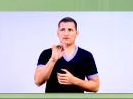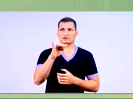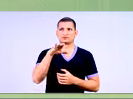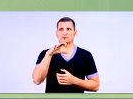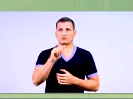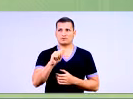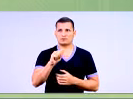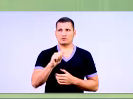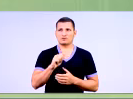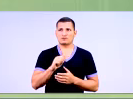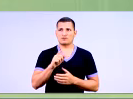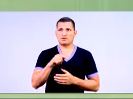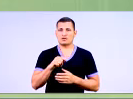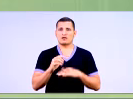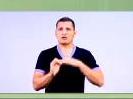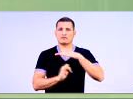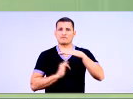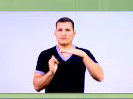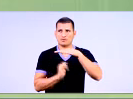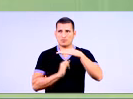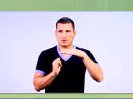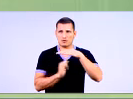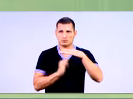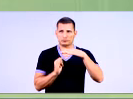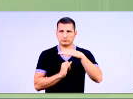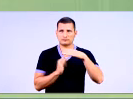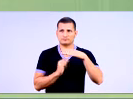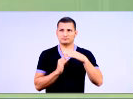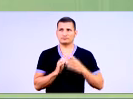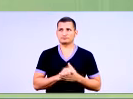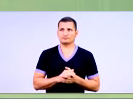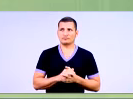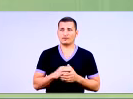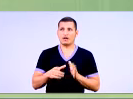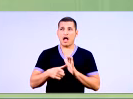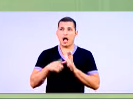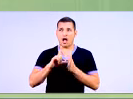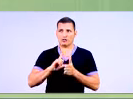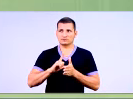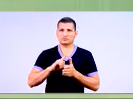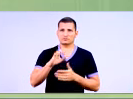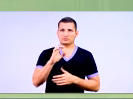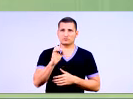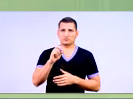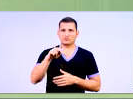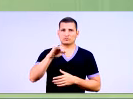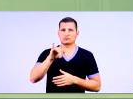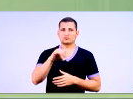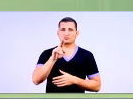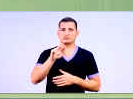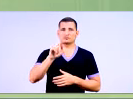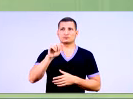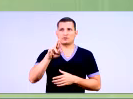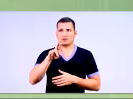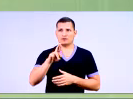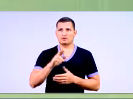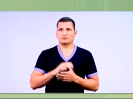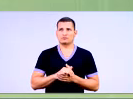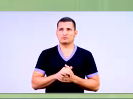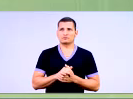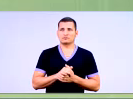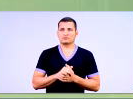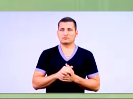mais informal de falar. Antes de conjugarmos, vamos